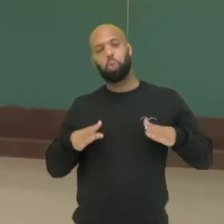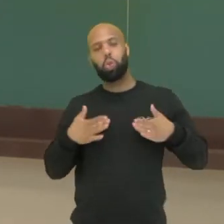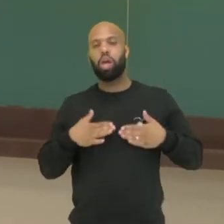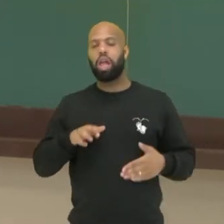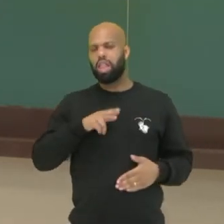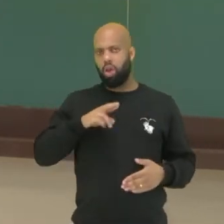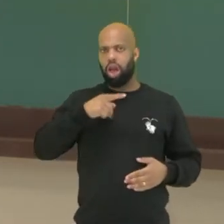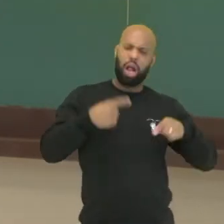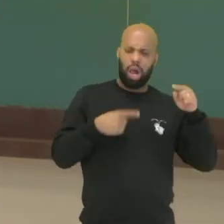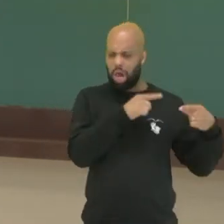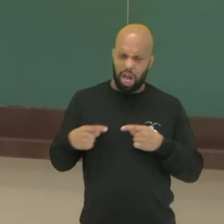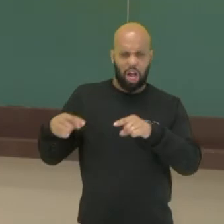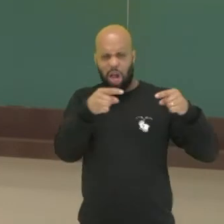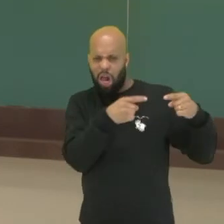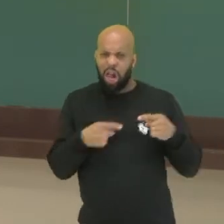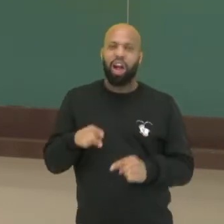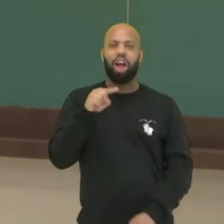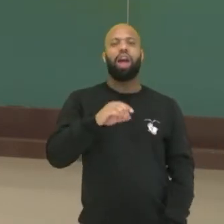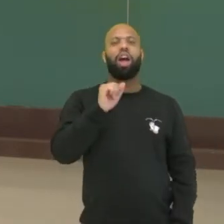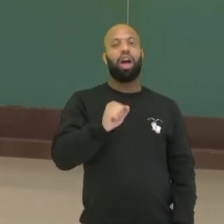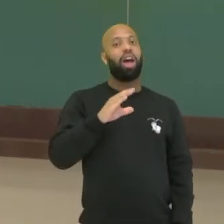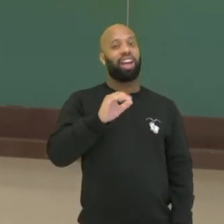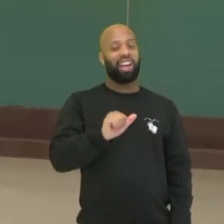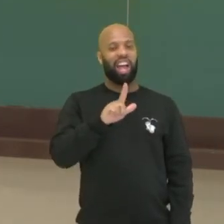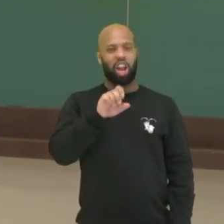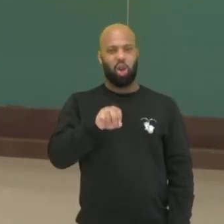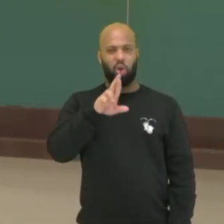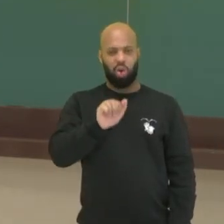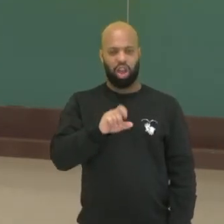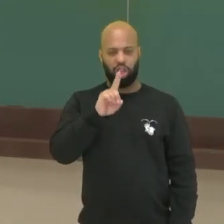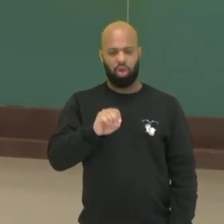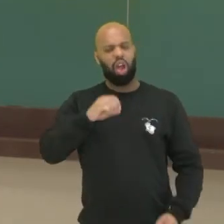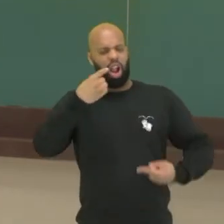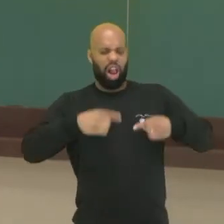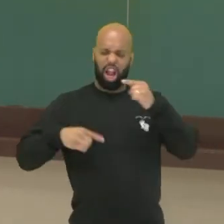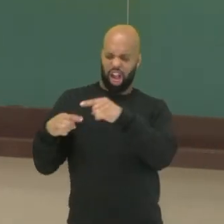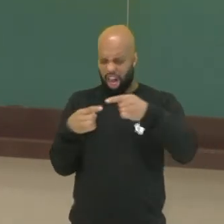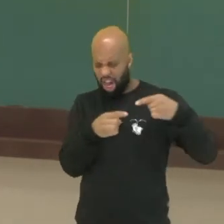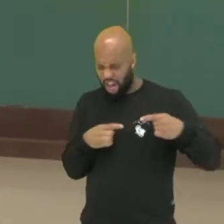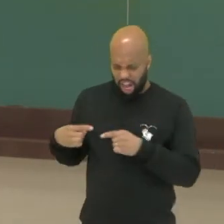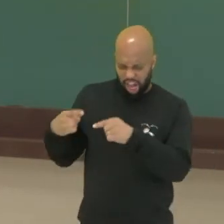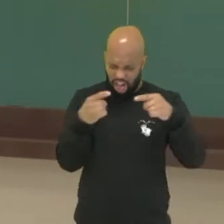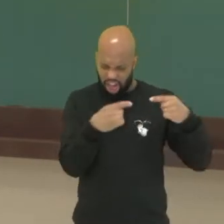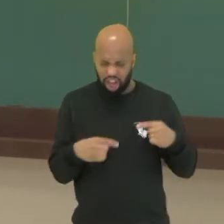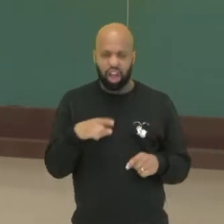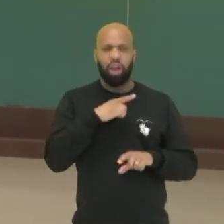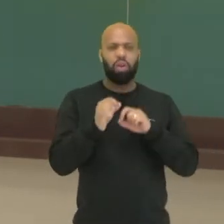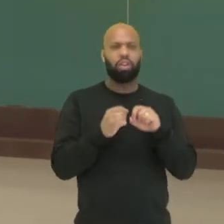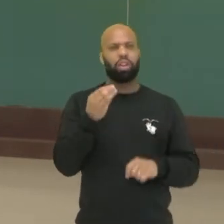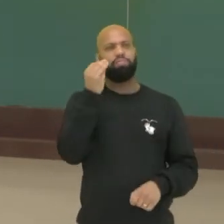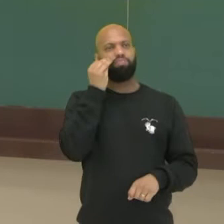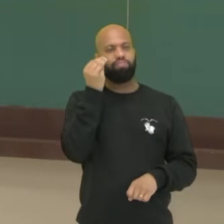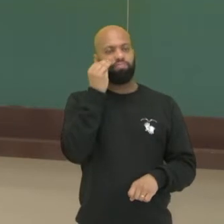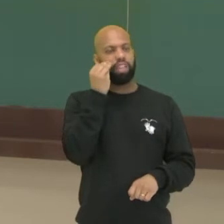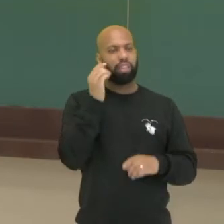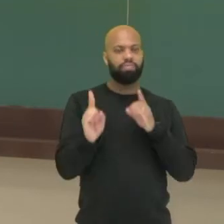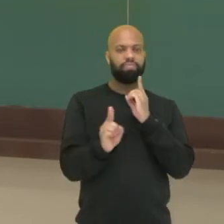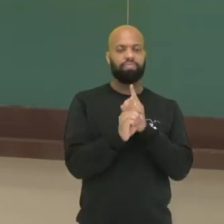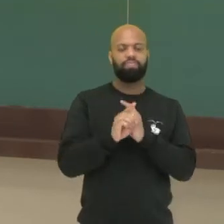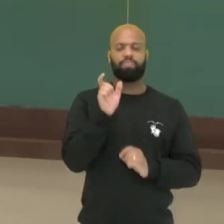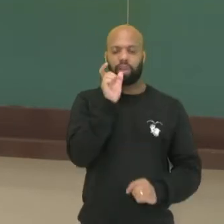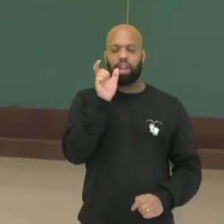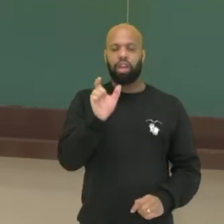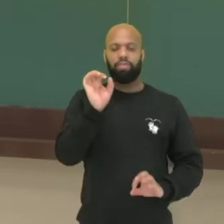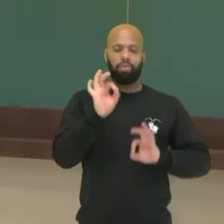é um debate acalorado. Então, observem que a busca por palavras para organizar um texto